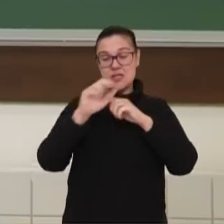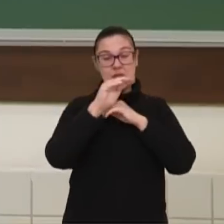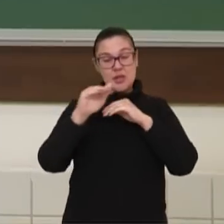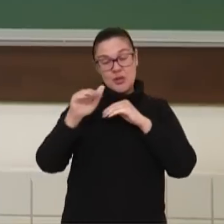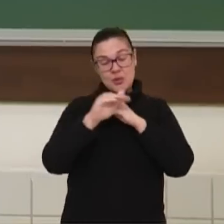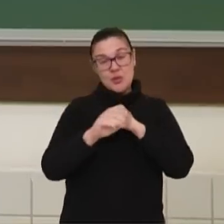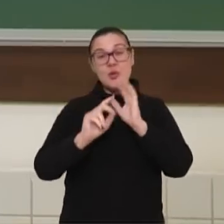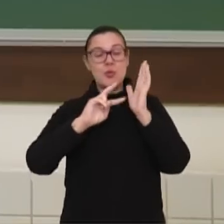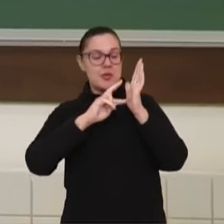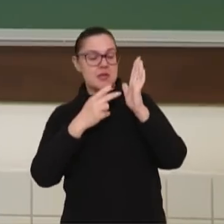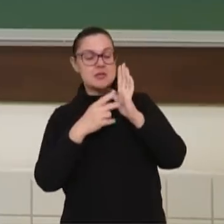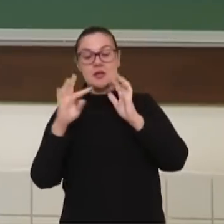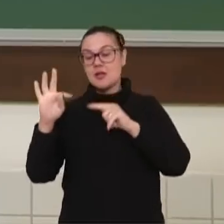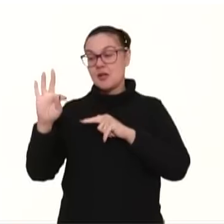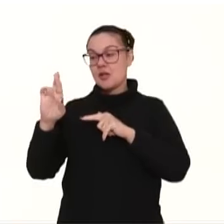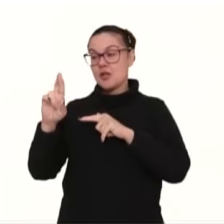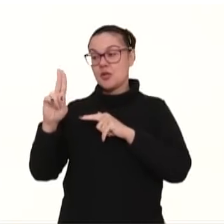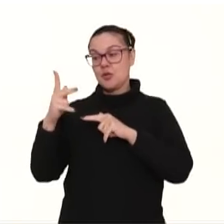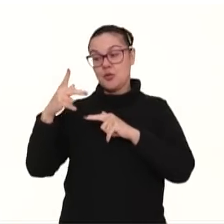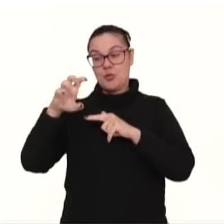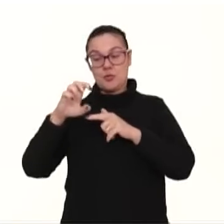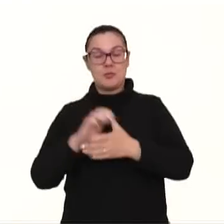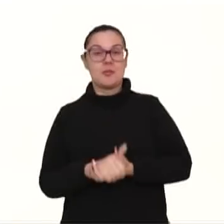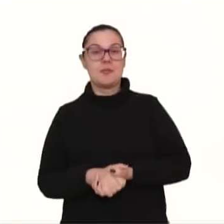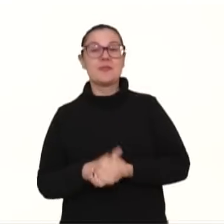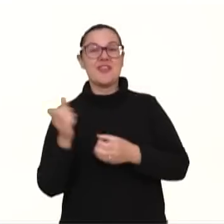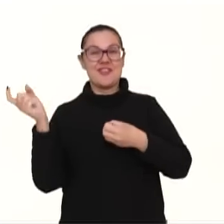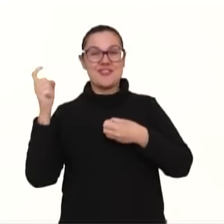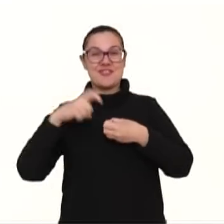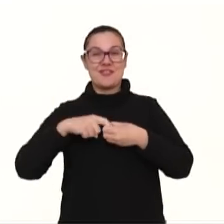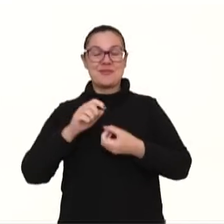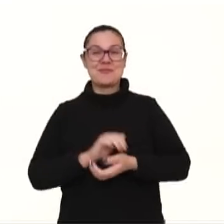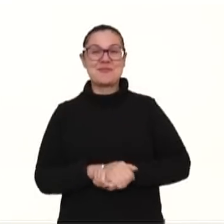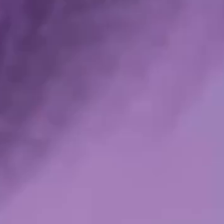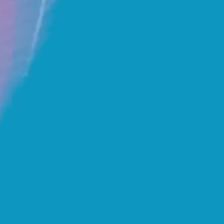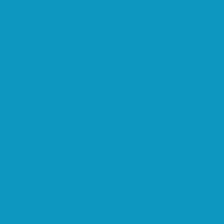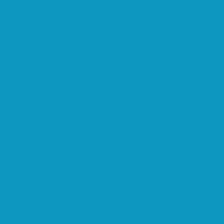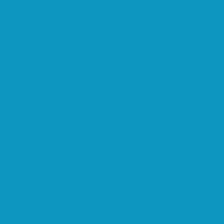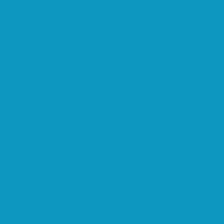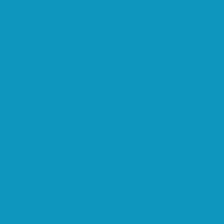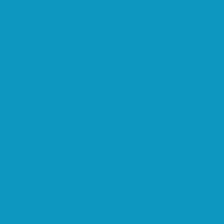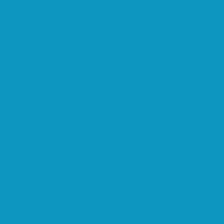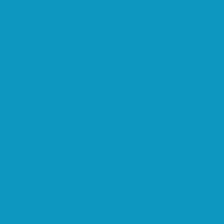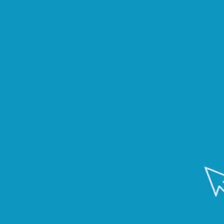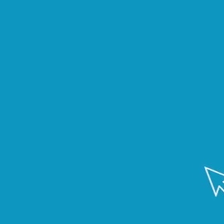que significa trupe, tá bom? Daqui a pouco nós voltamos.